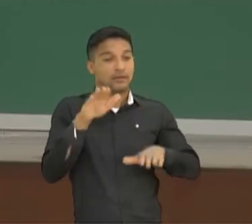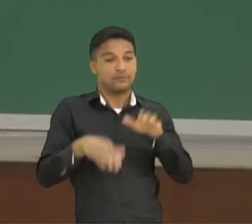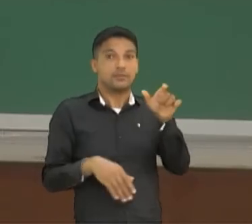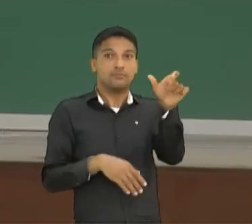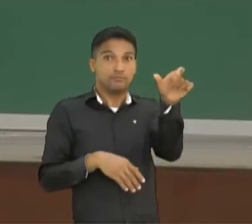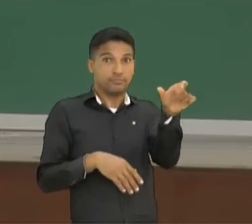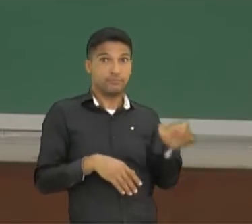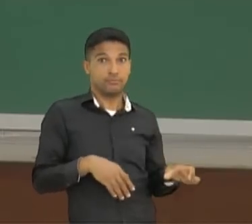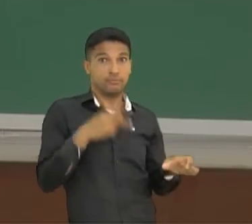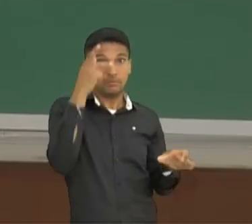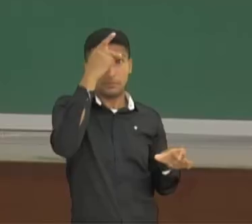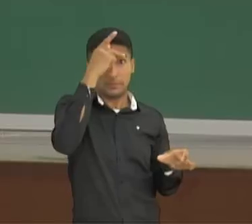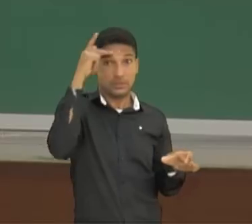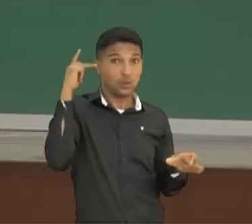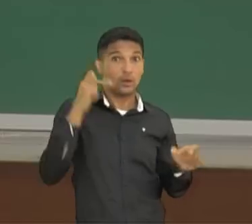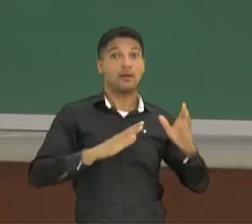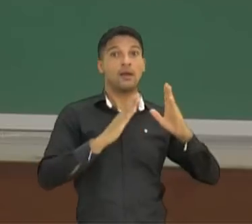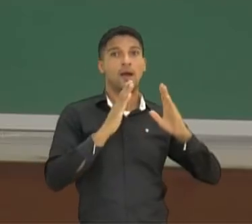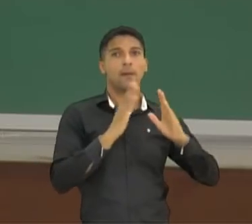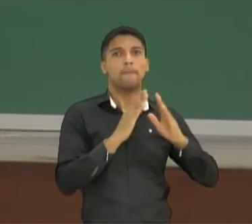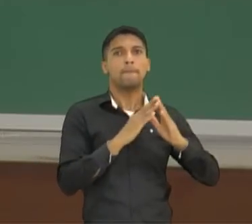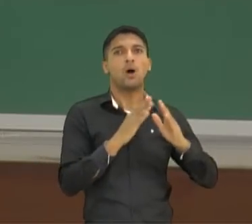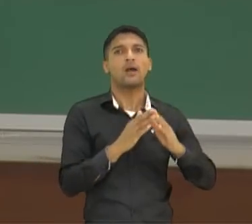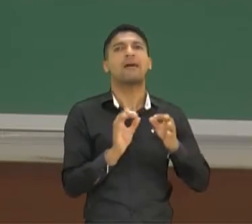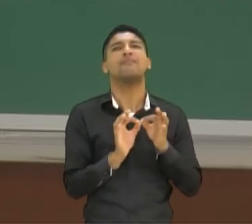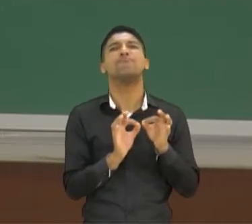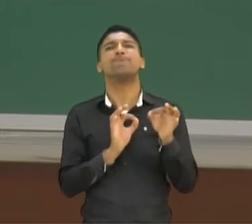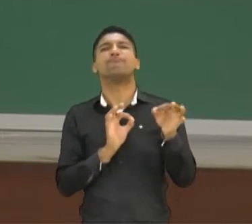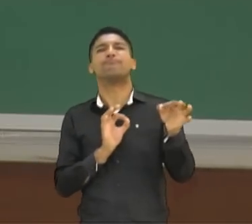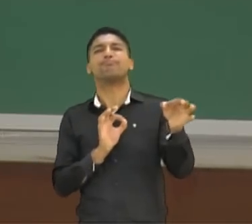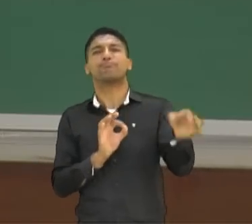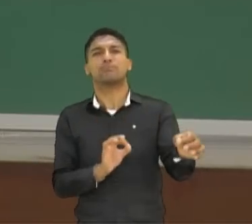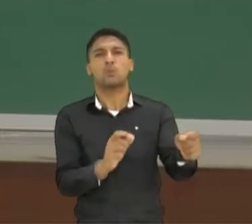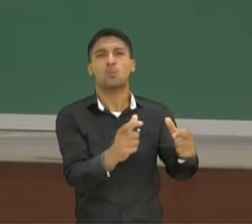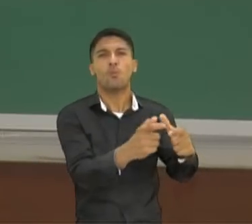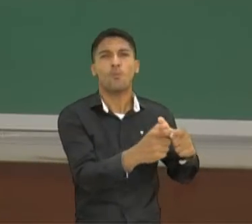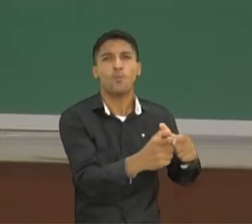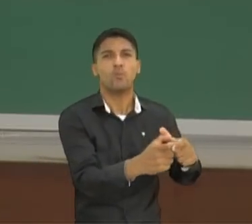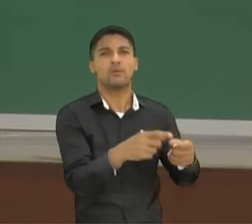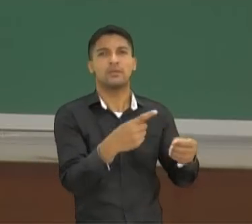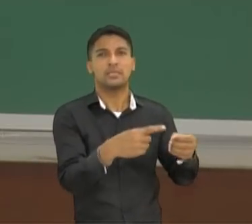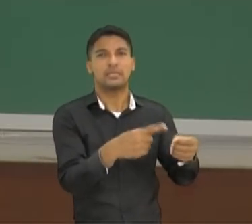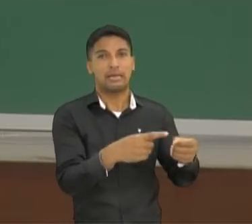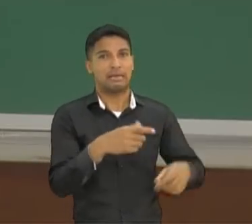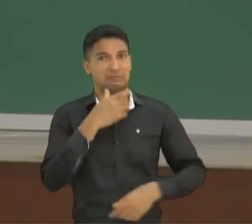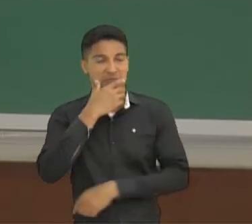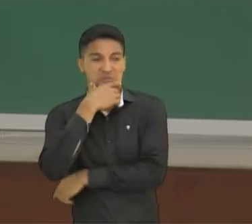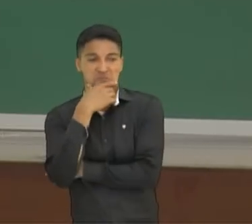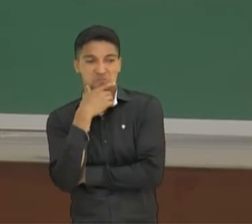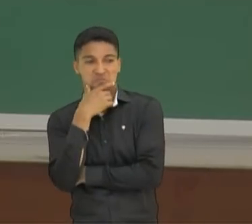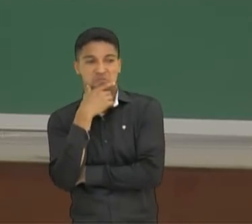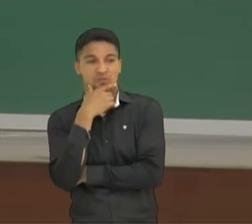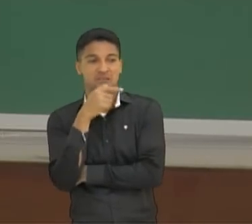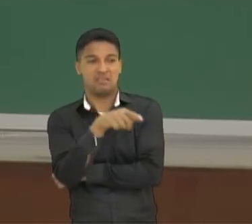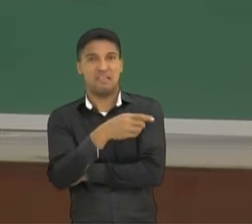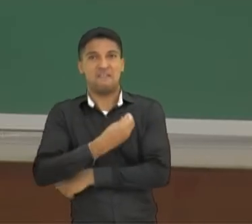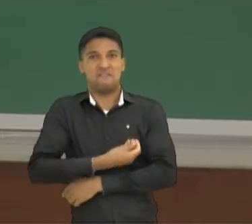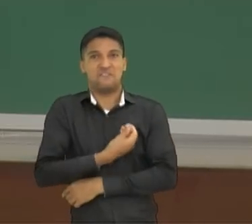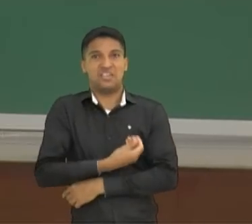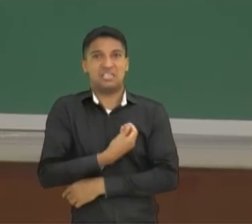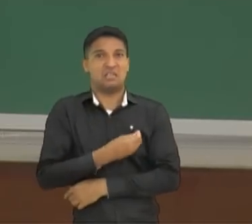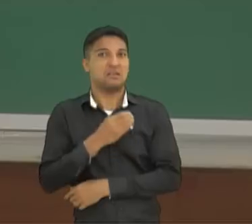aí que induzem, né, a criminalidade, né, enfim. Então, esses estereótipos, esses preconceitos, eles também estão